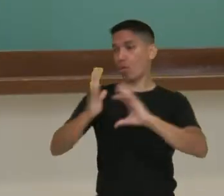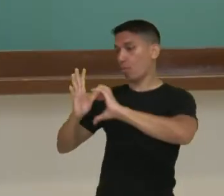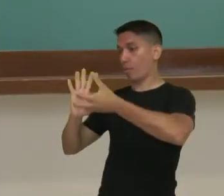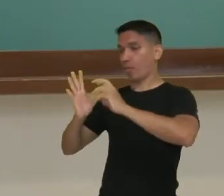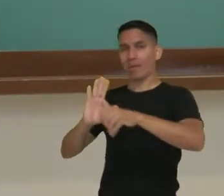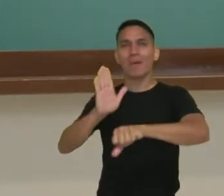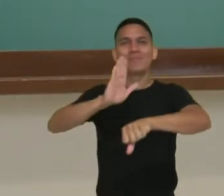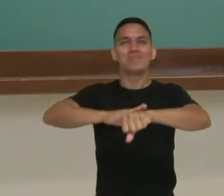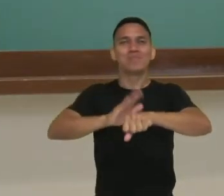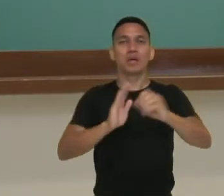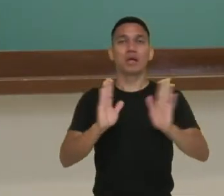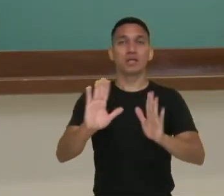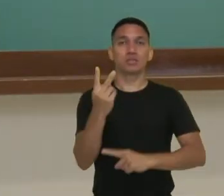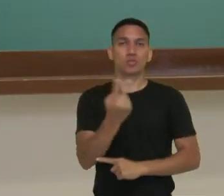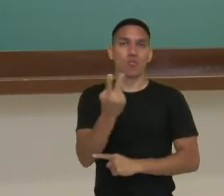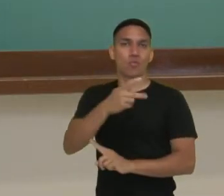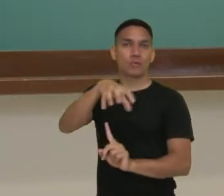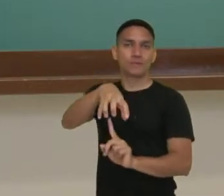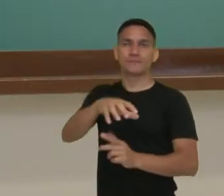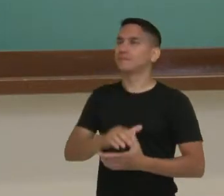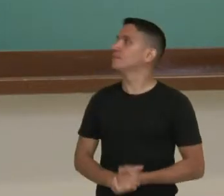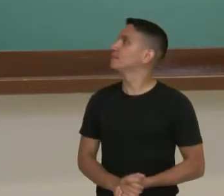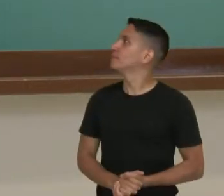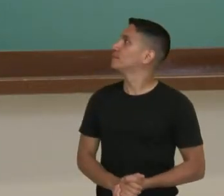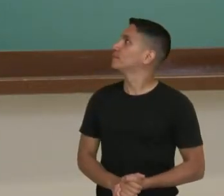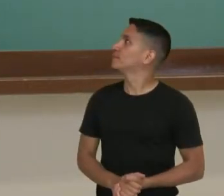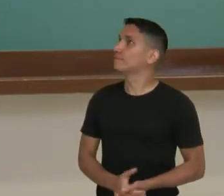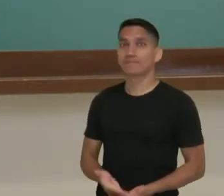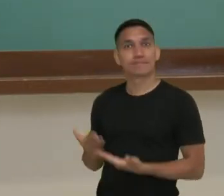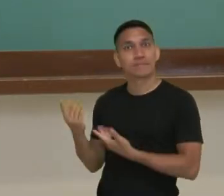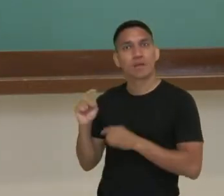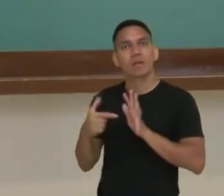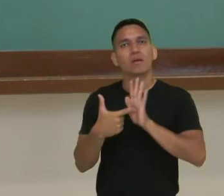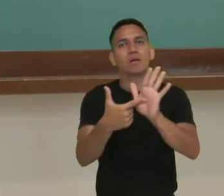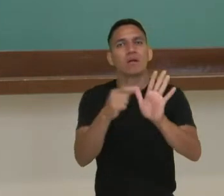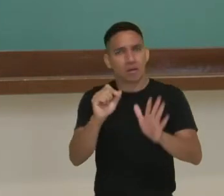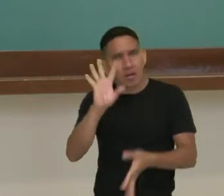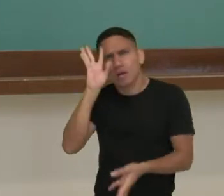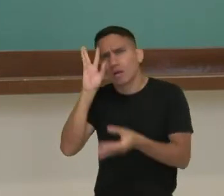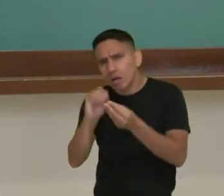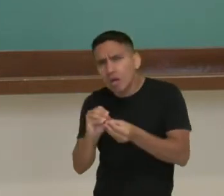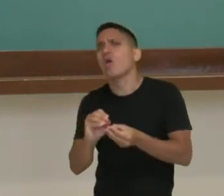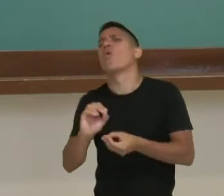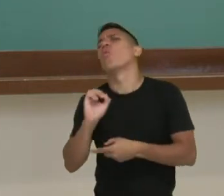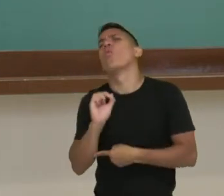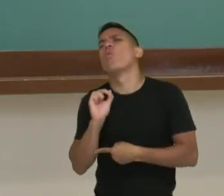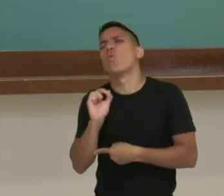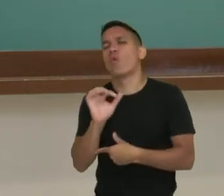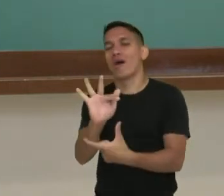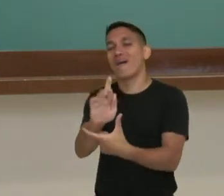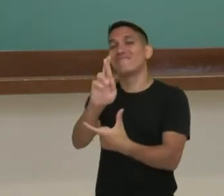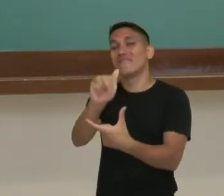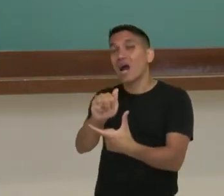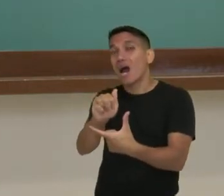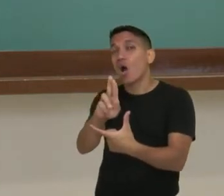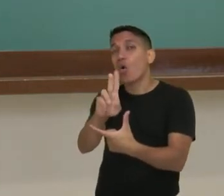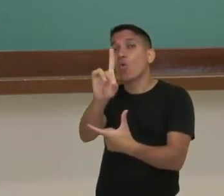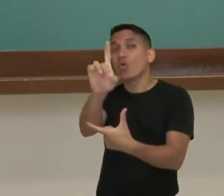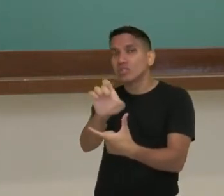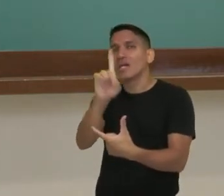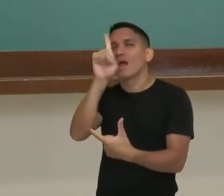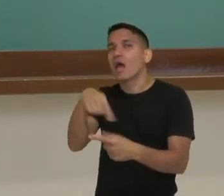durante o Segundo Reinado. Bom, podemos considerar fraude qualquer ato